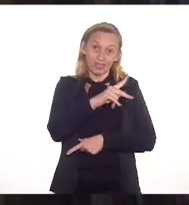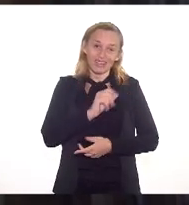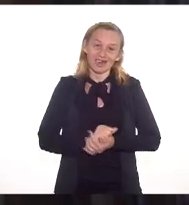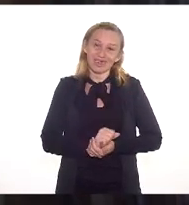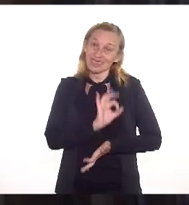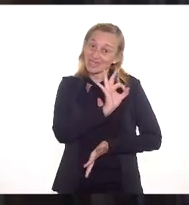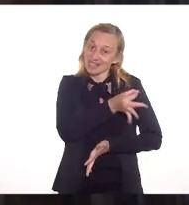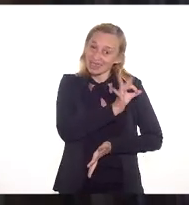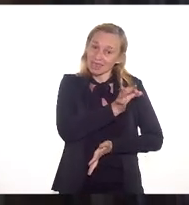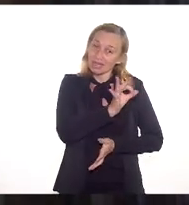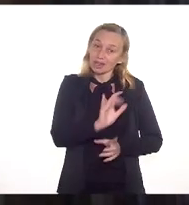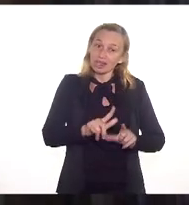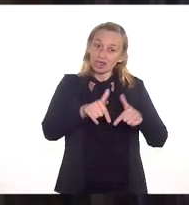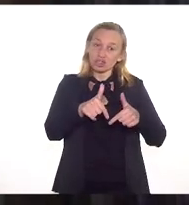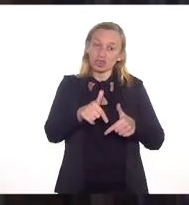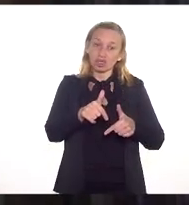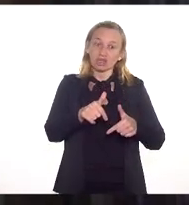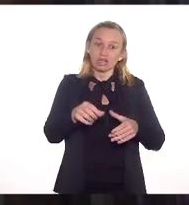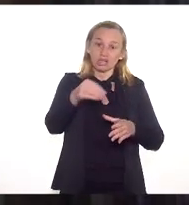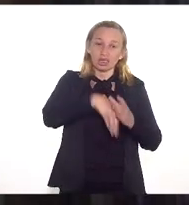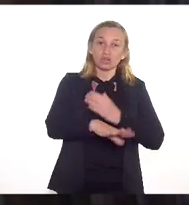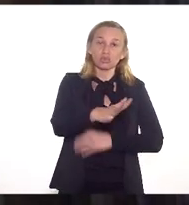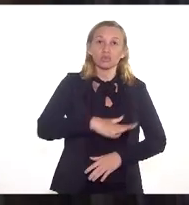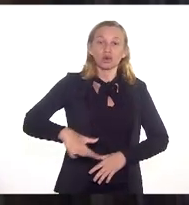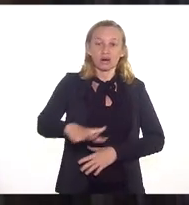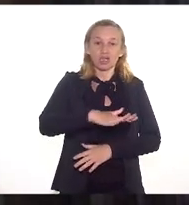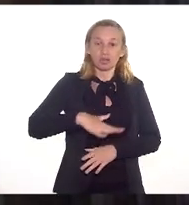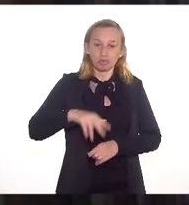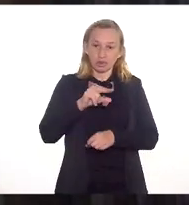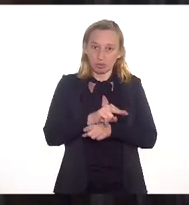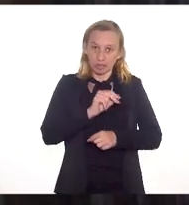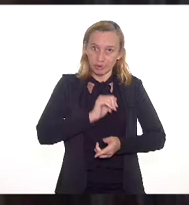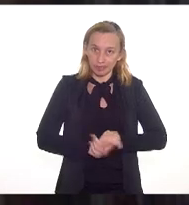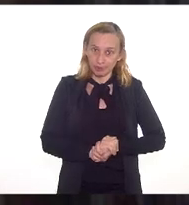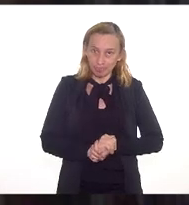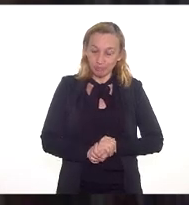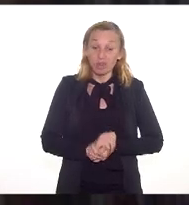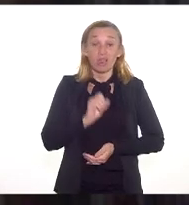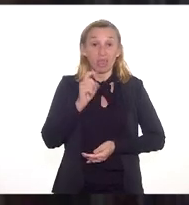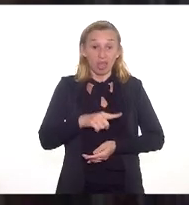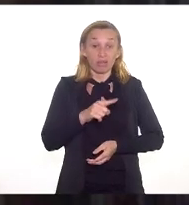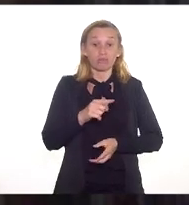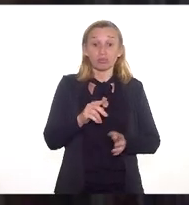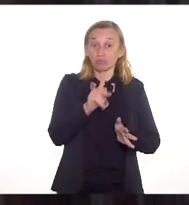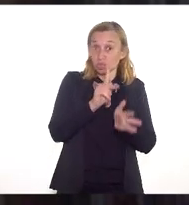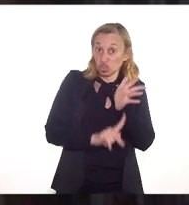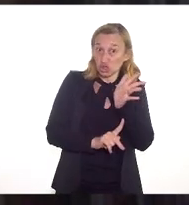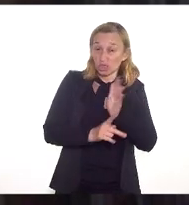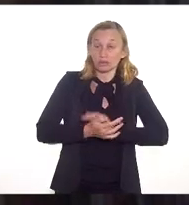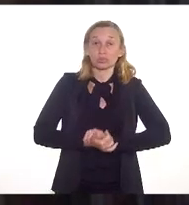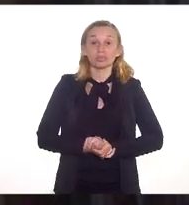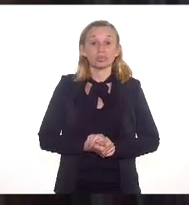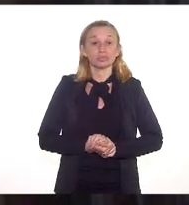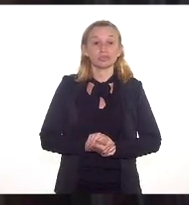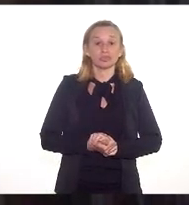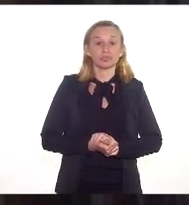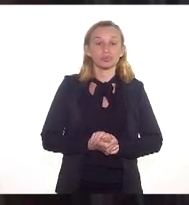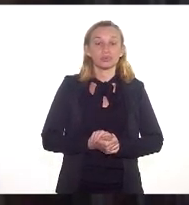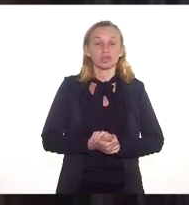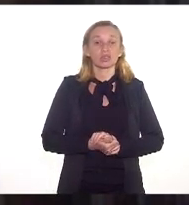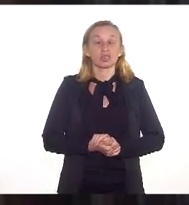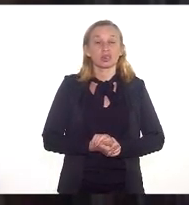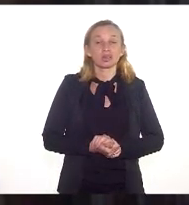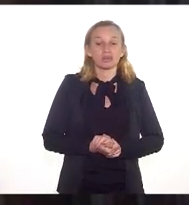exatamente atuar no campo da prevenção. É um projeto que